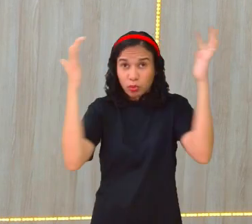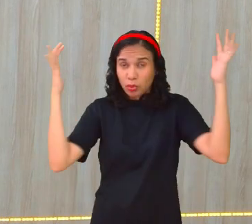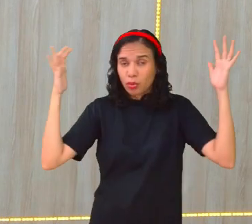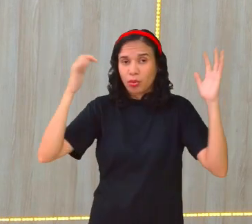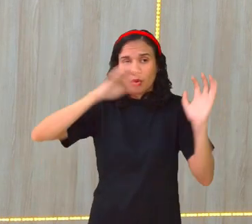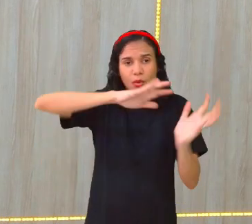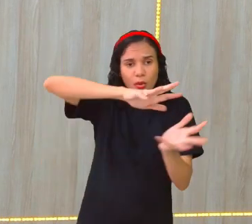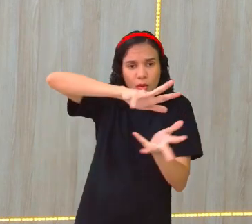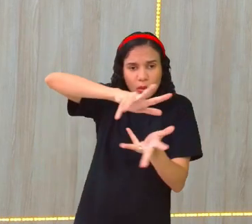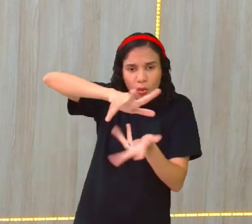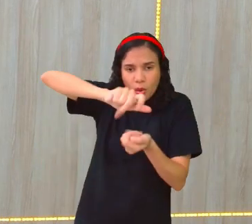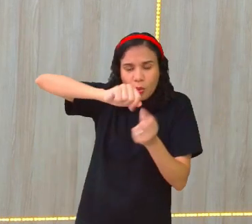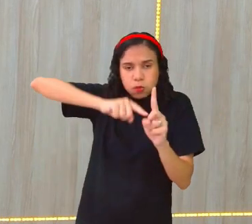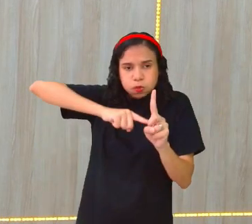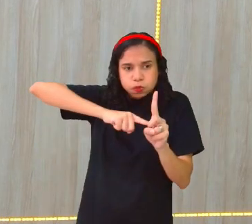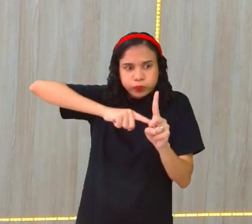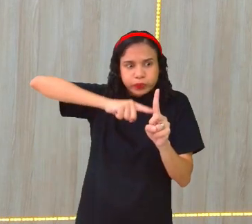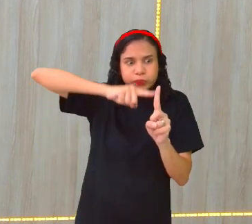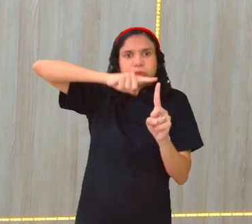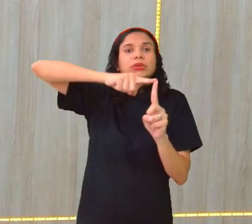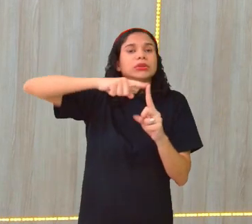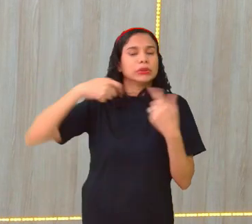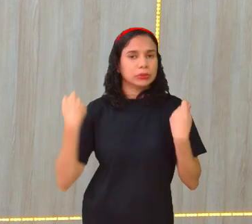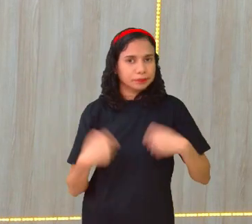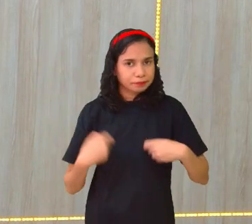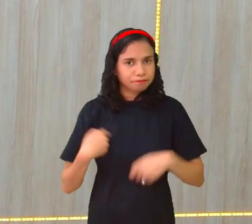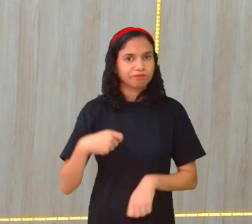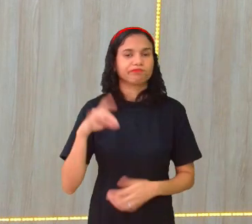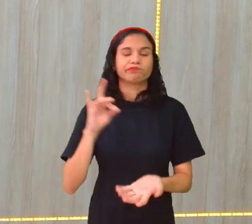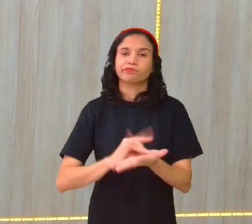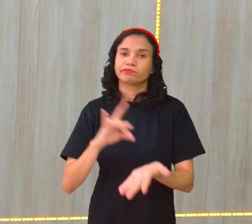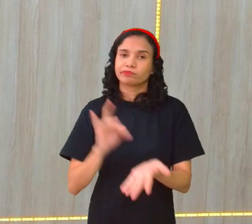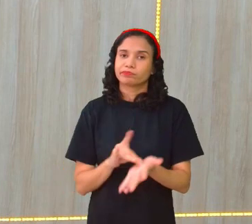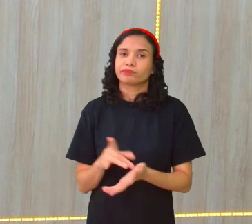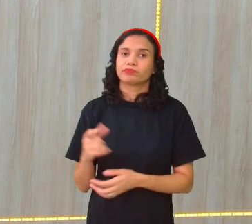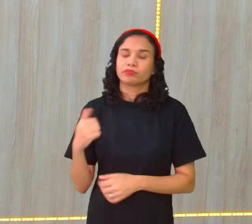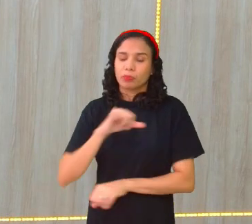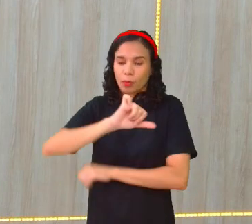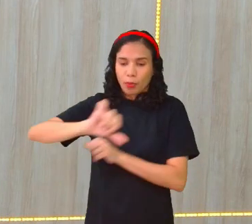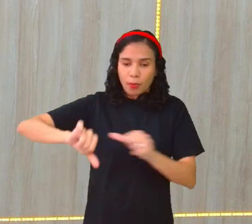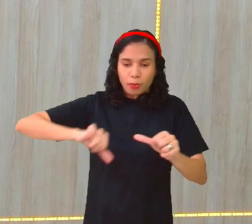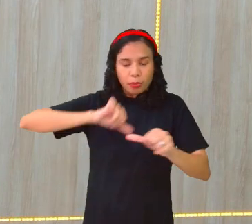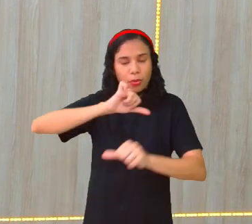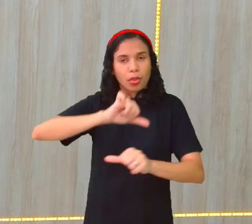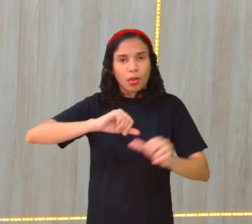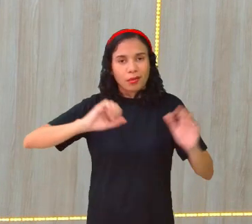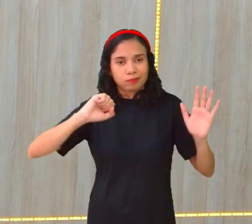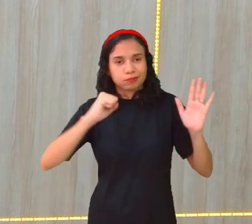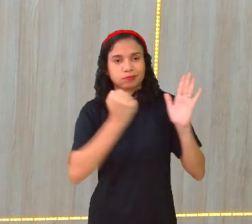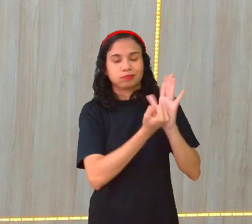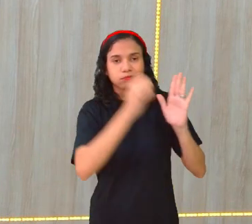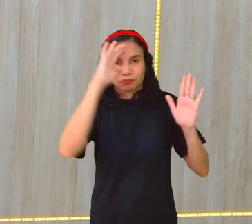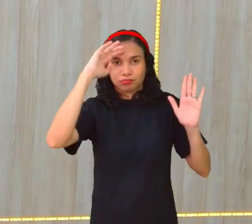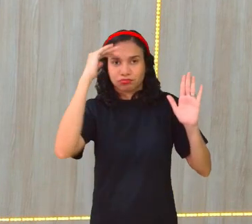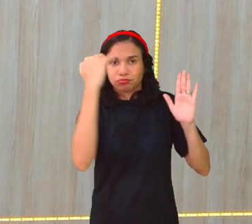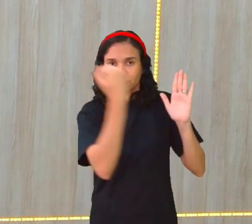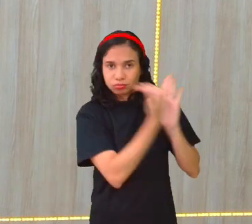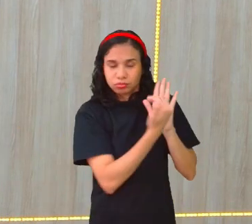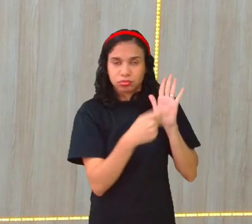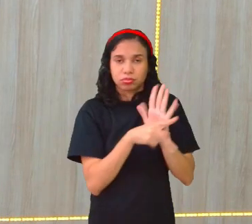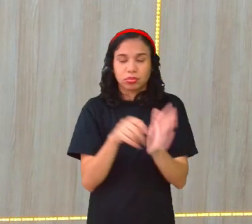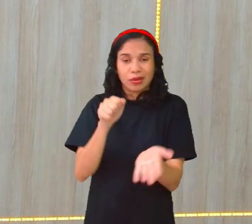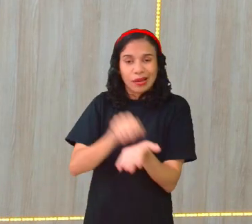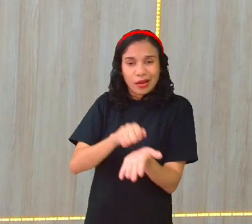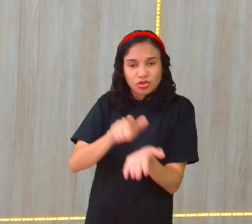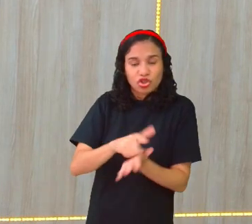um alerta geral para que a gente possa realmente mudar e cumprir essa Agenda 2030, para